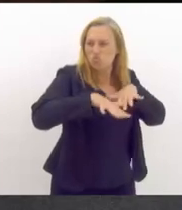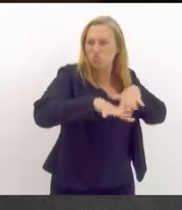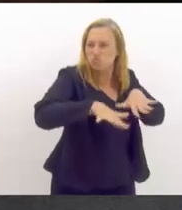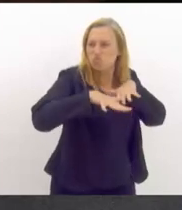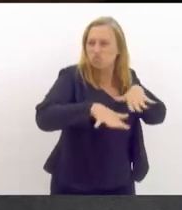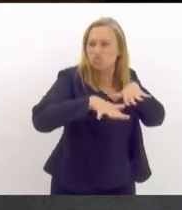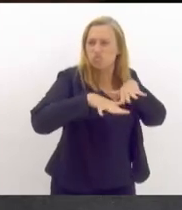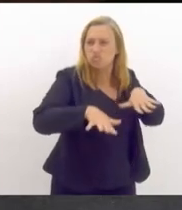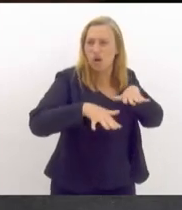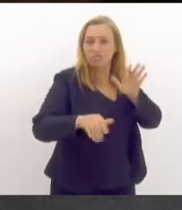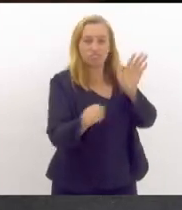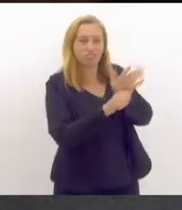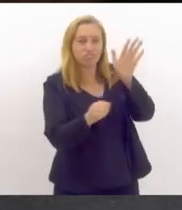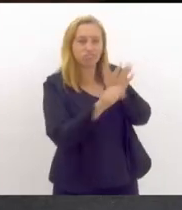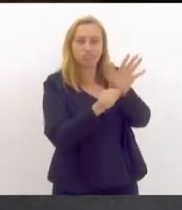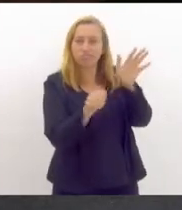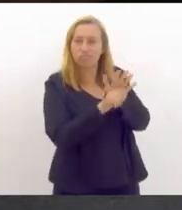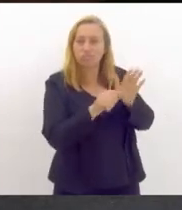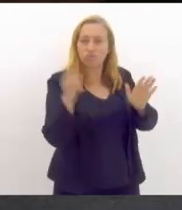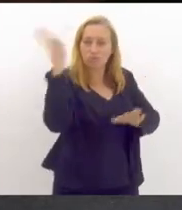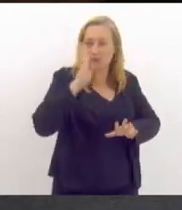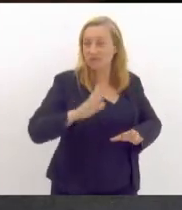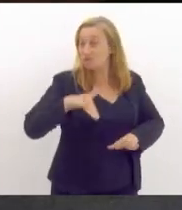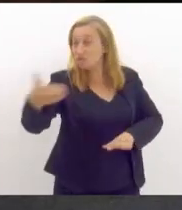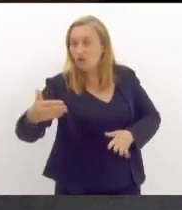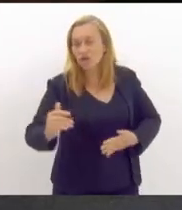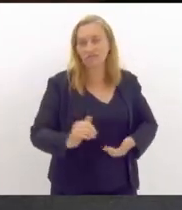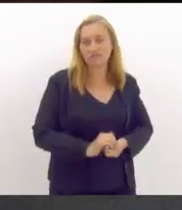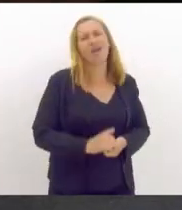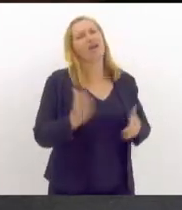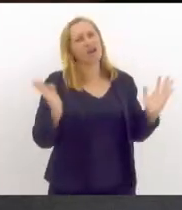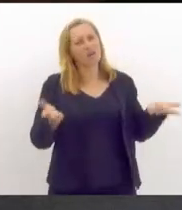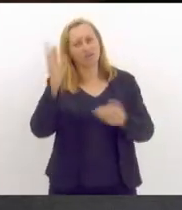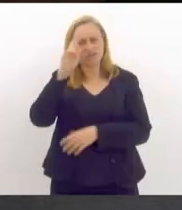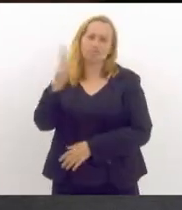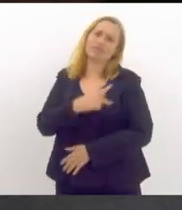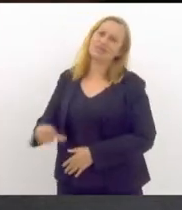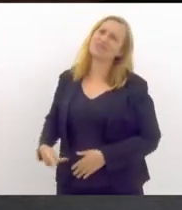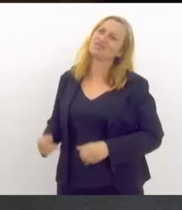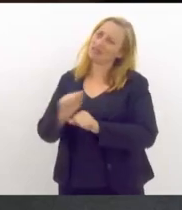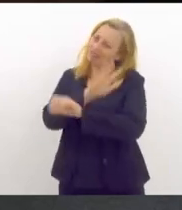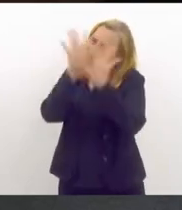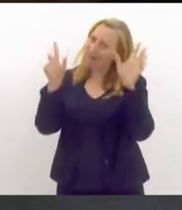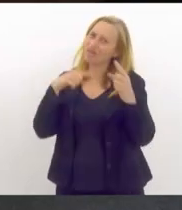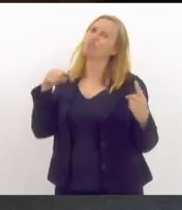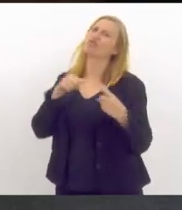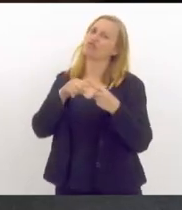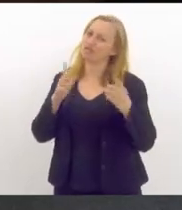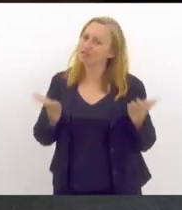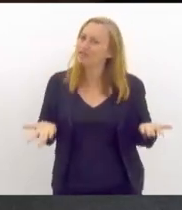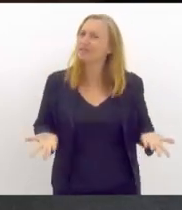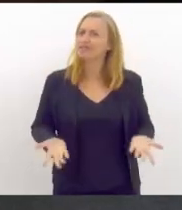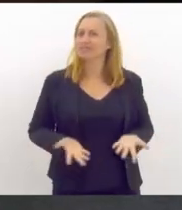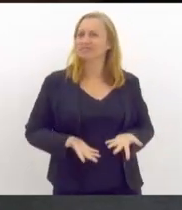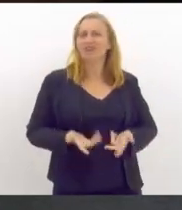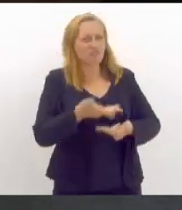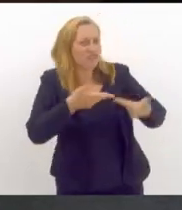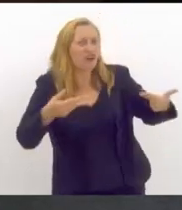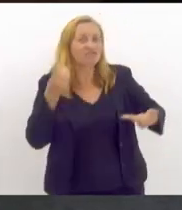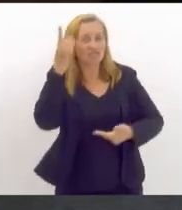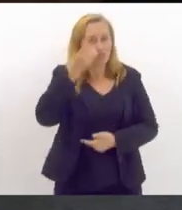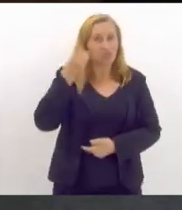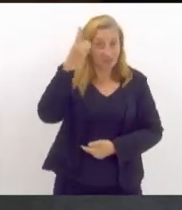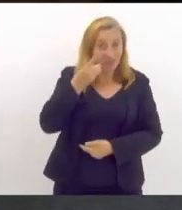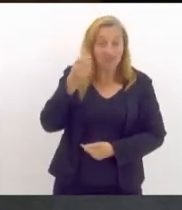Brasil afora agora a senhora Presidente faço aqui de forma clara e objetiva muitos